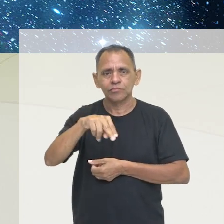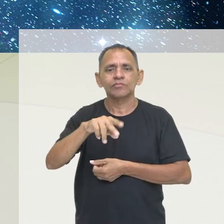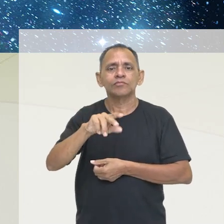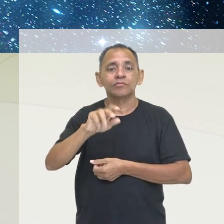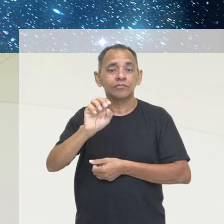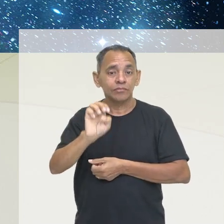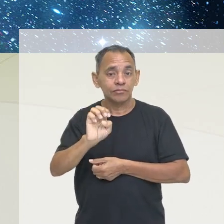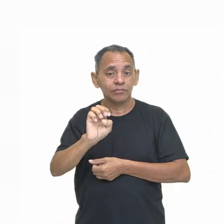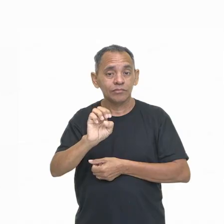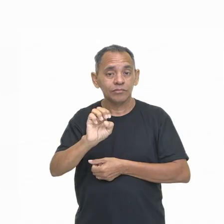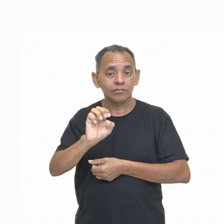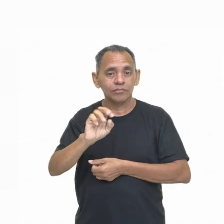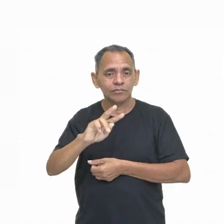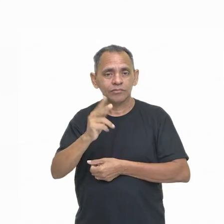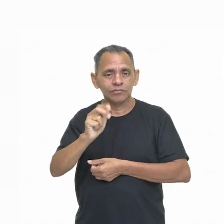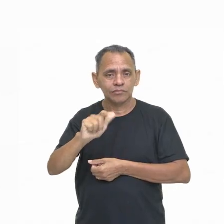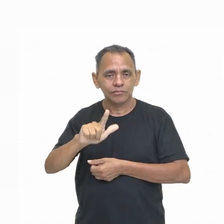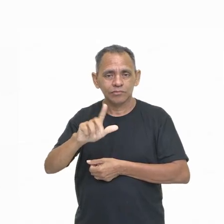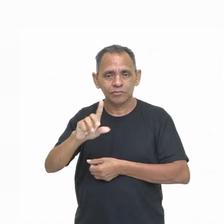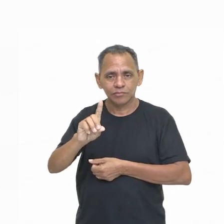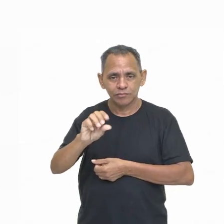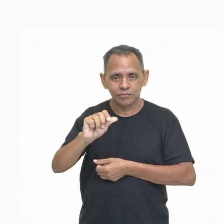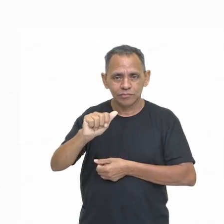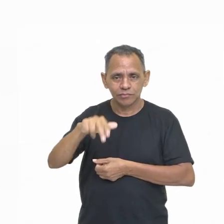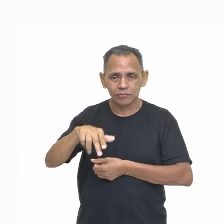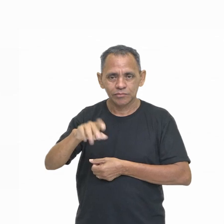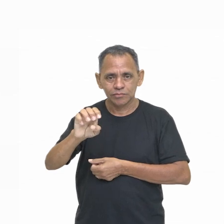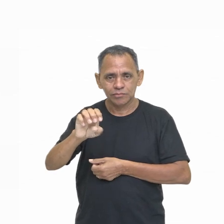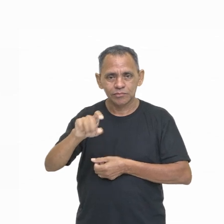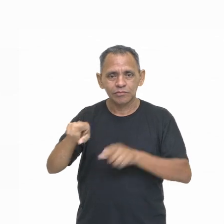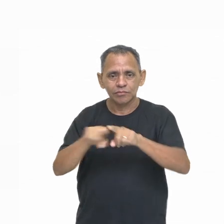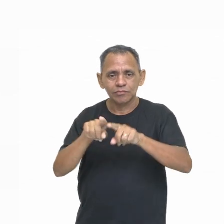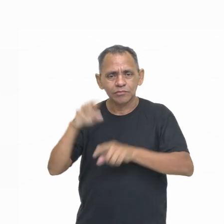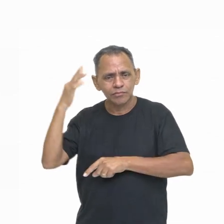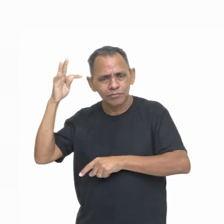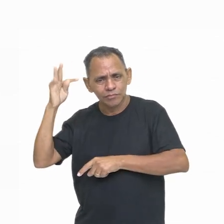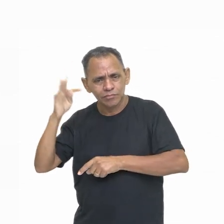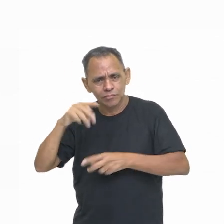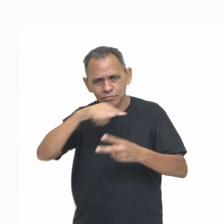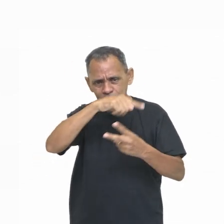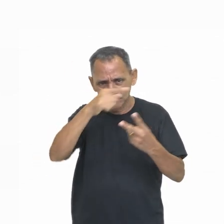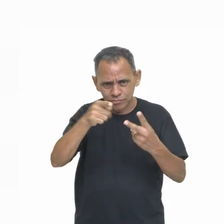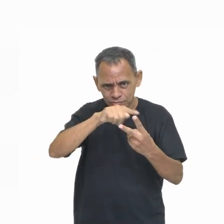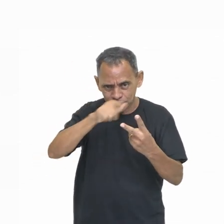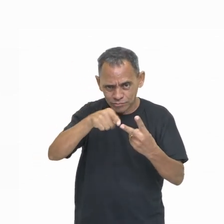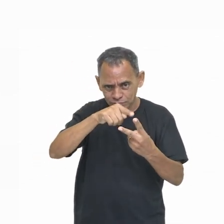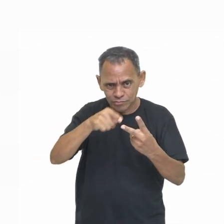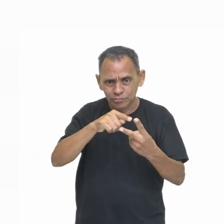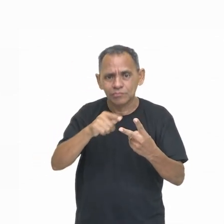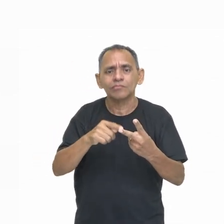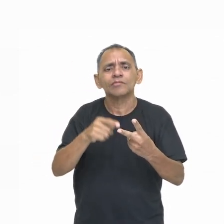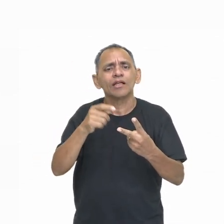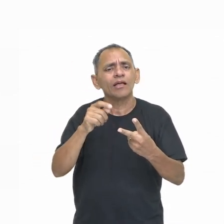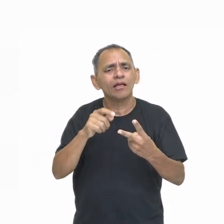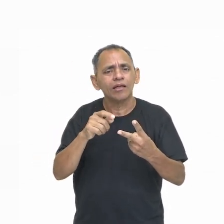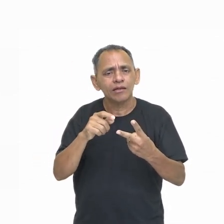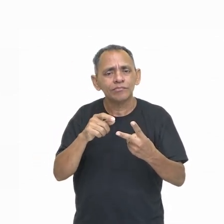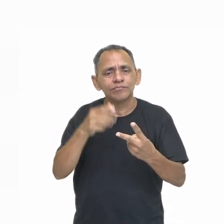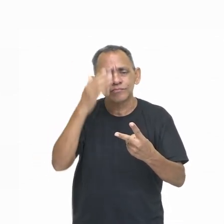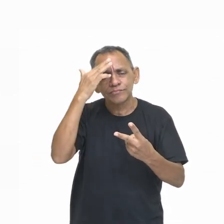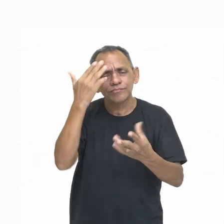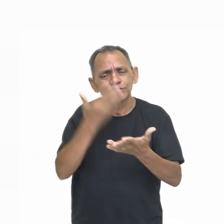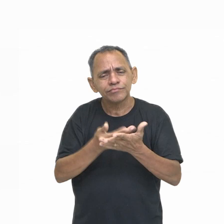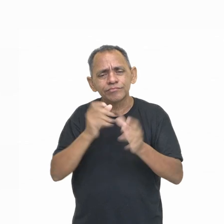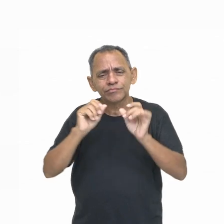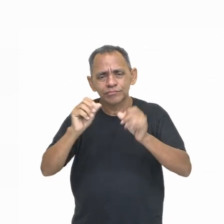teoria a nossa aula. Então, nessa teoria de Oparin-Haldane, ela é considerada a